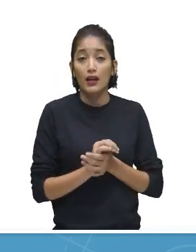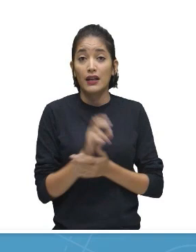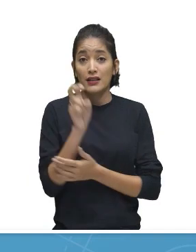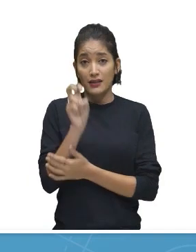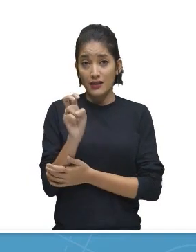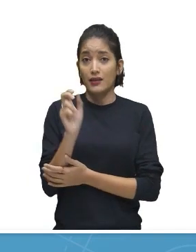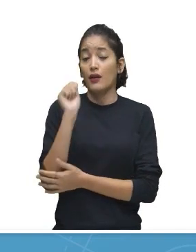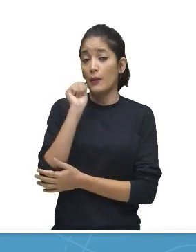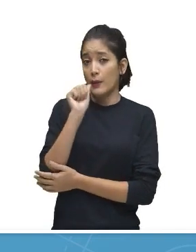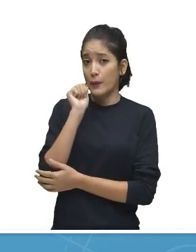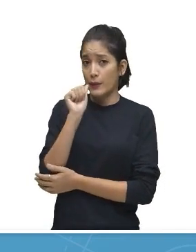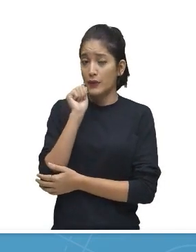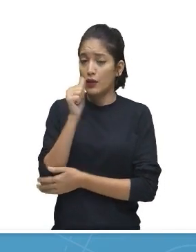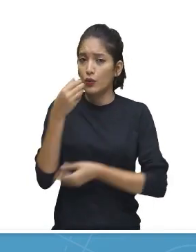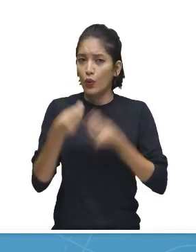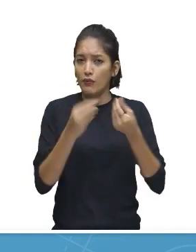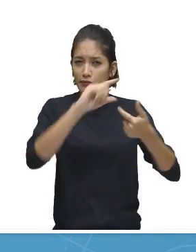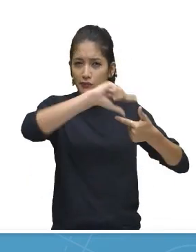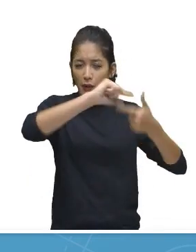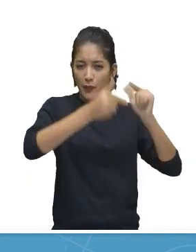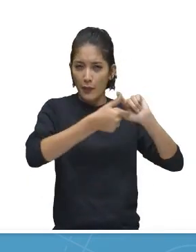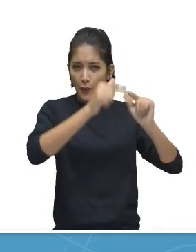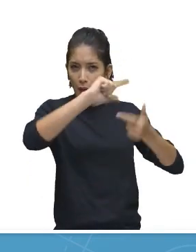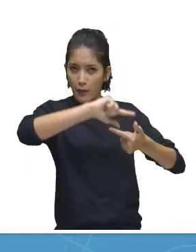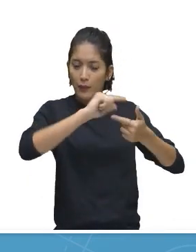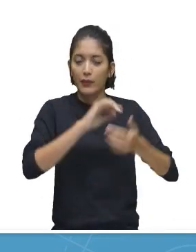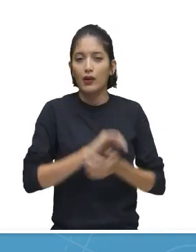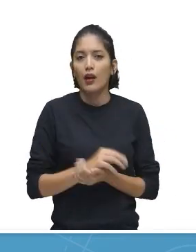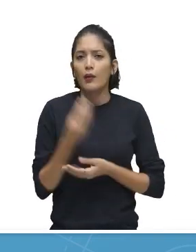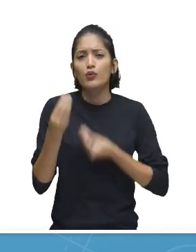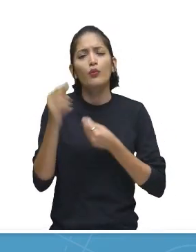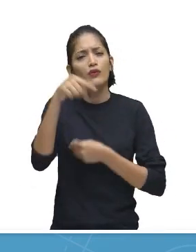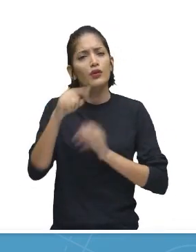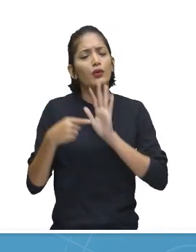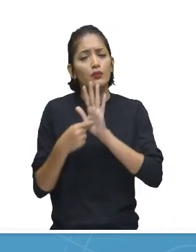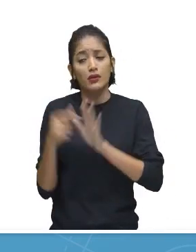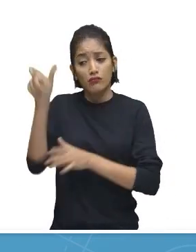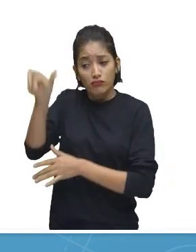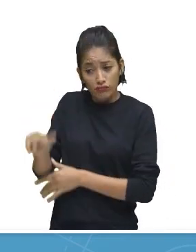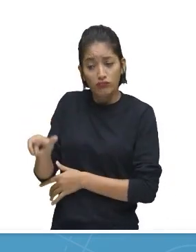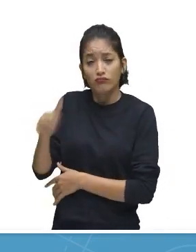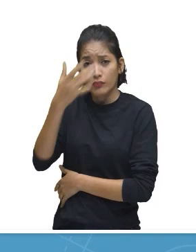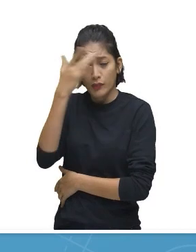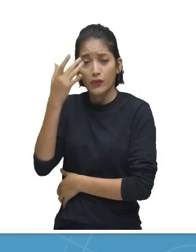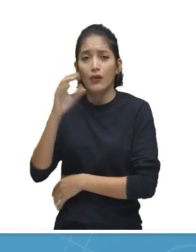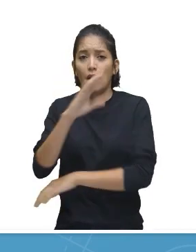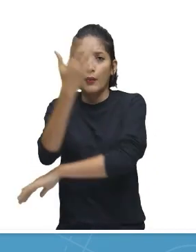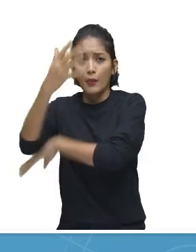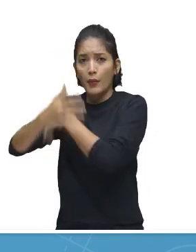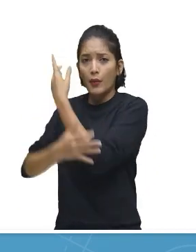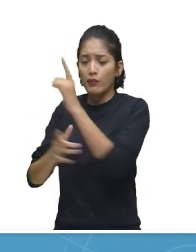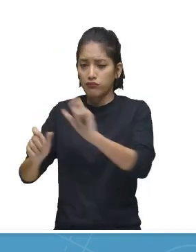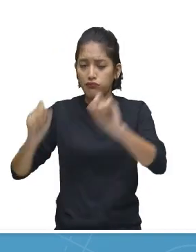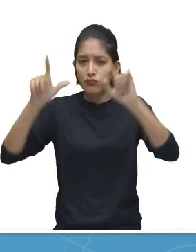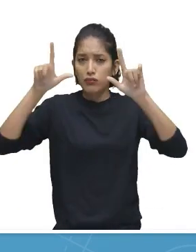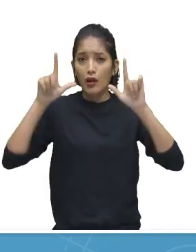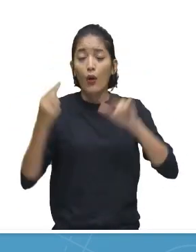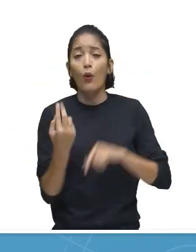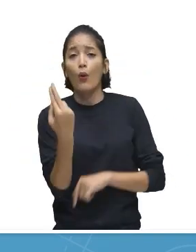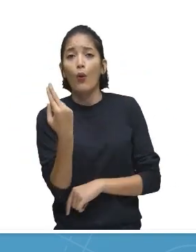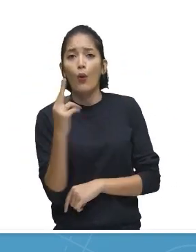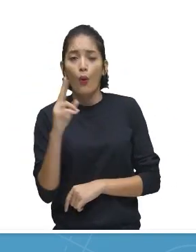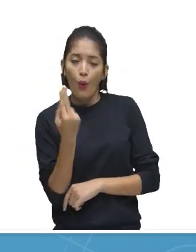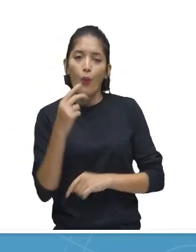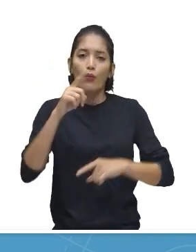mulheres ali em forma geométrica. Não, você pode representar uma pessoa, uma paisagem, um objeto apenas